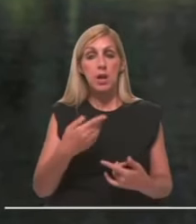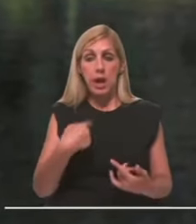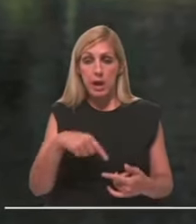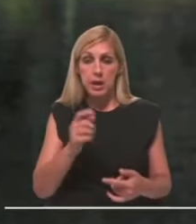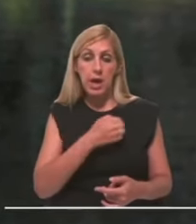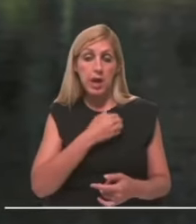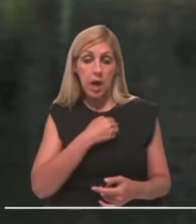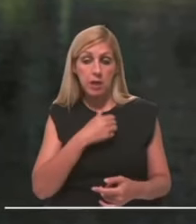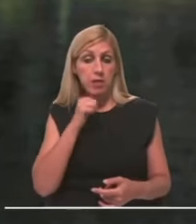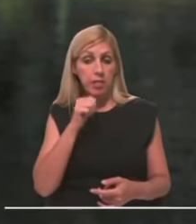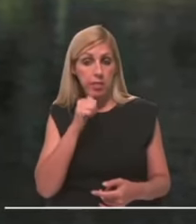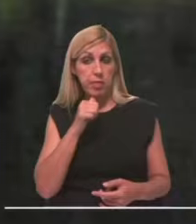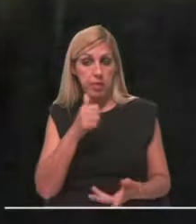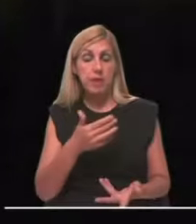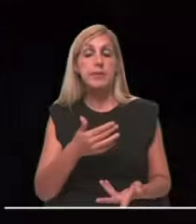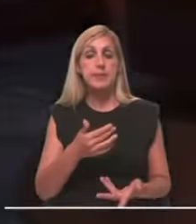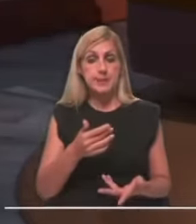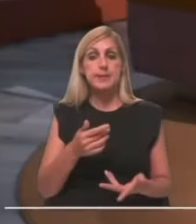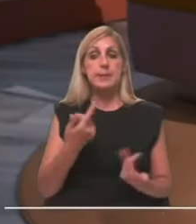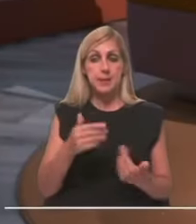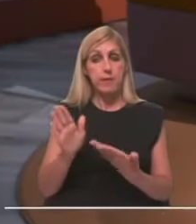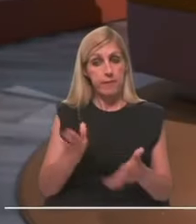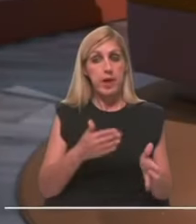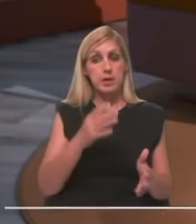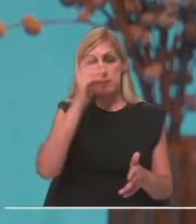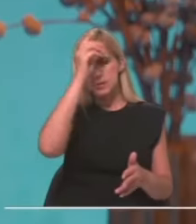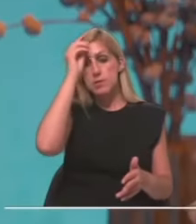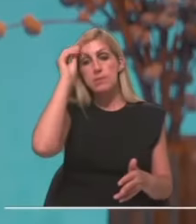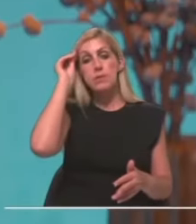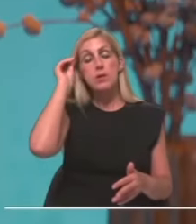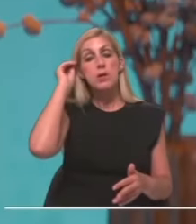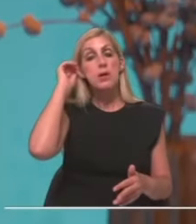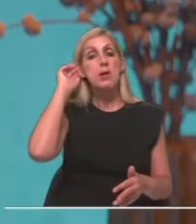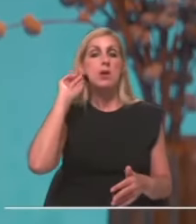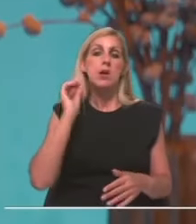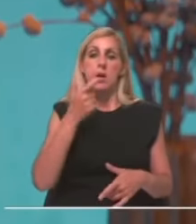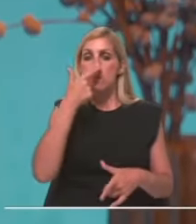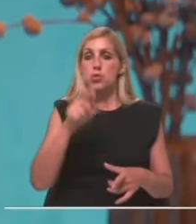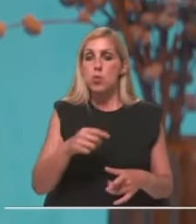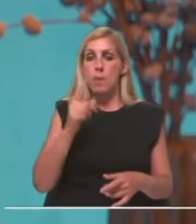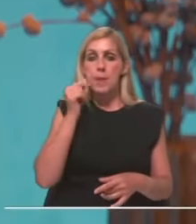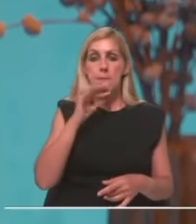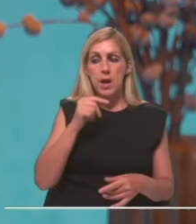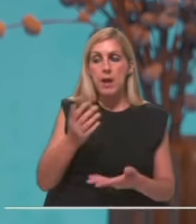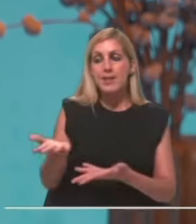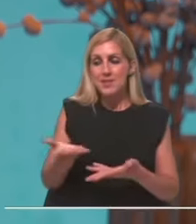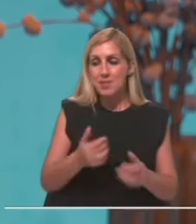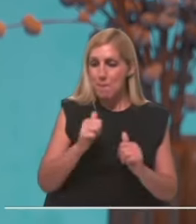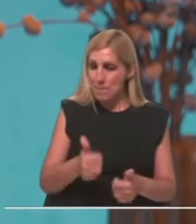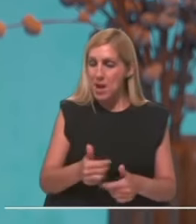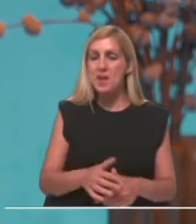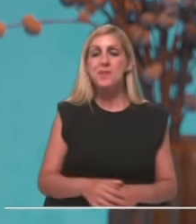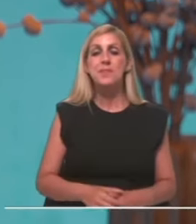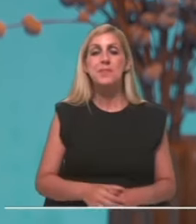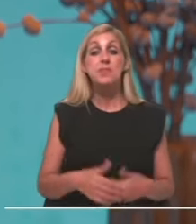muito a minha casa. Estavam nessa etapa das coisas. Já frequentava muito a minha casa, era alguém que os meus pais, a minha mãe recebia muito bem.